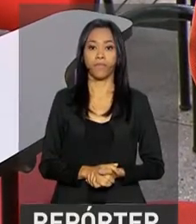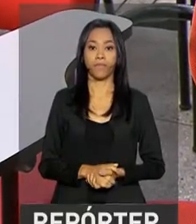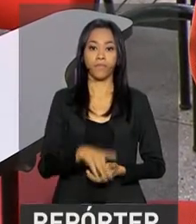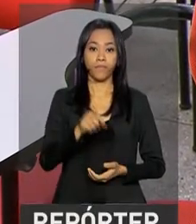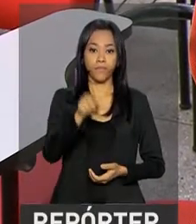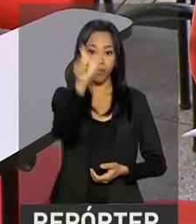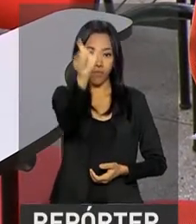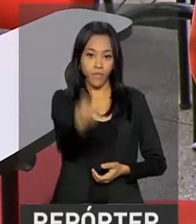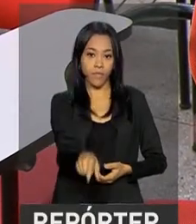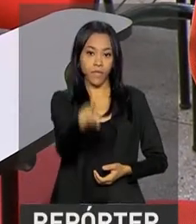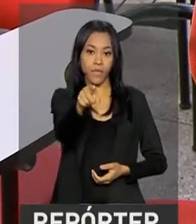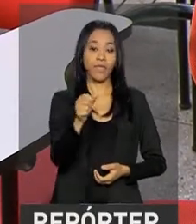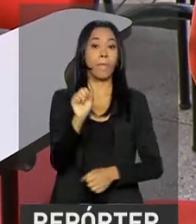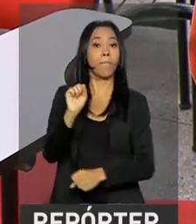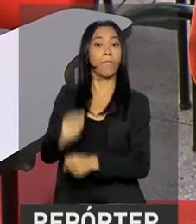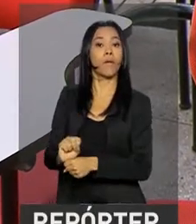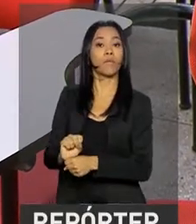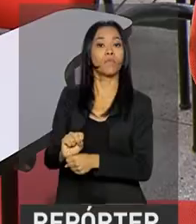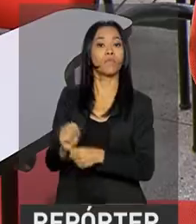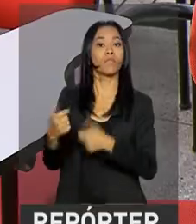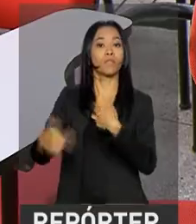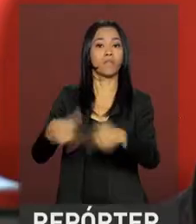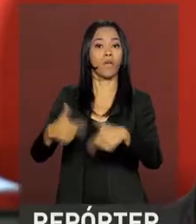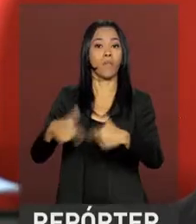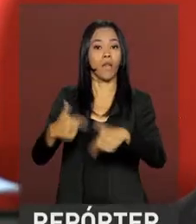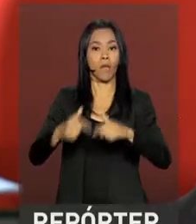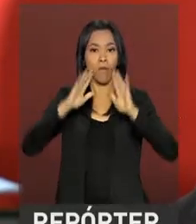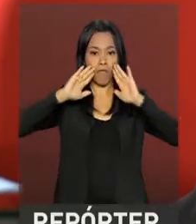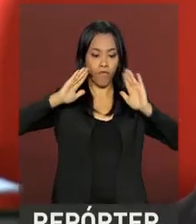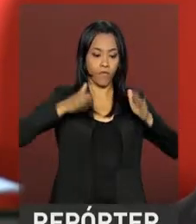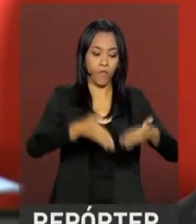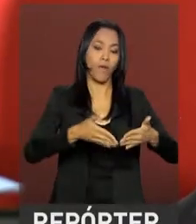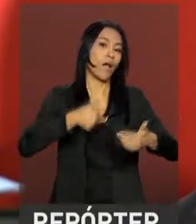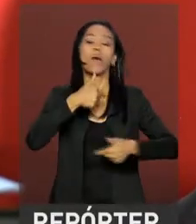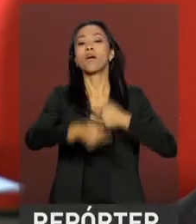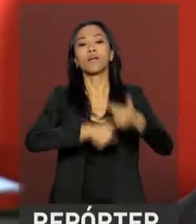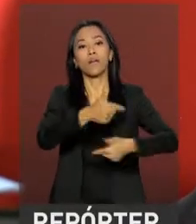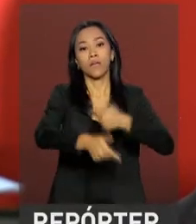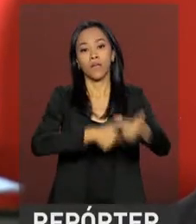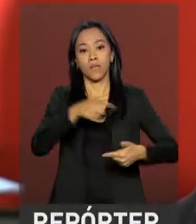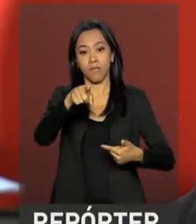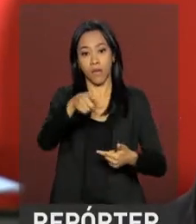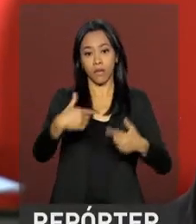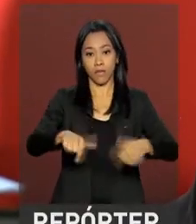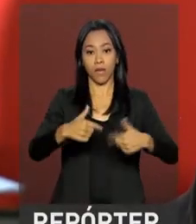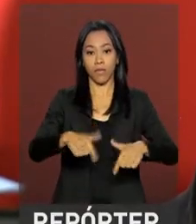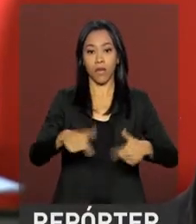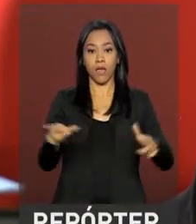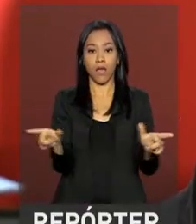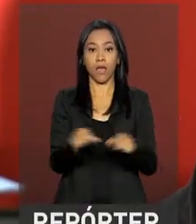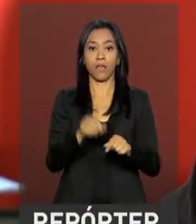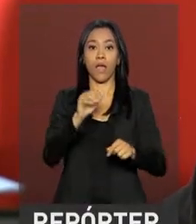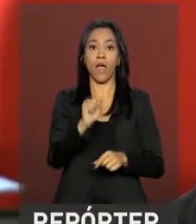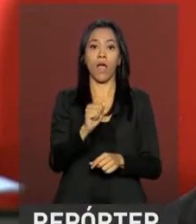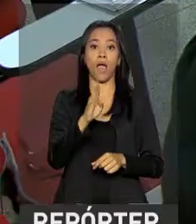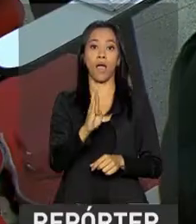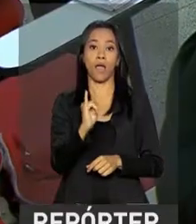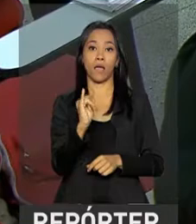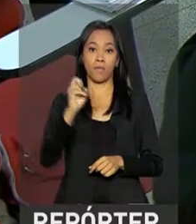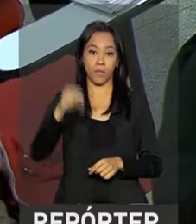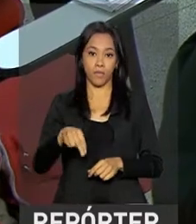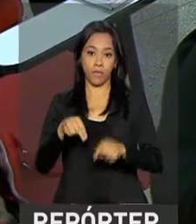talita parou de trabalhar para se dedicar totalmente ao sonho de trabalhar na agência brasileira de inteligência abin